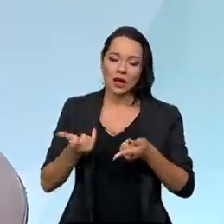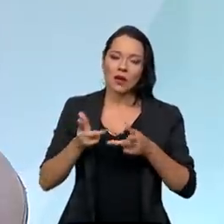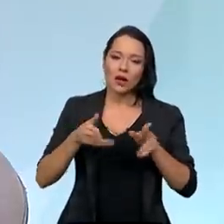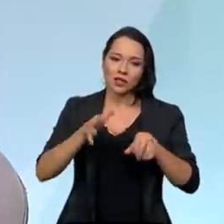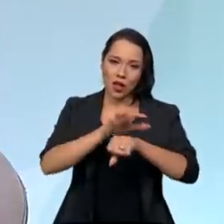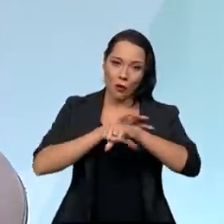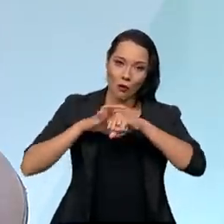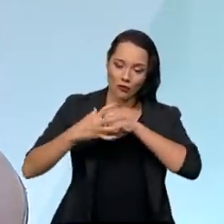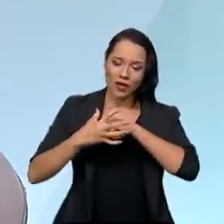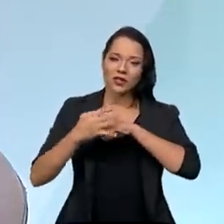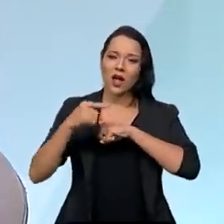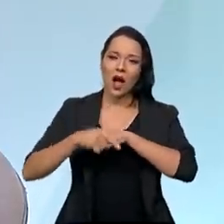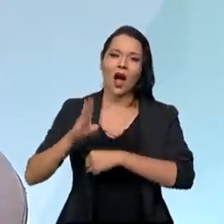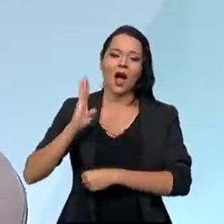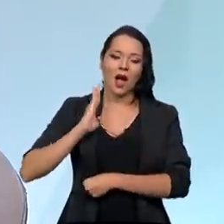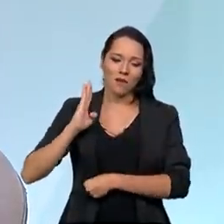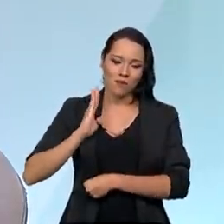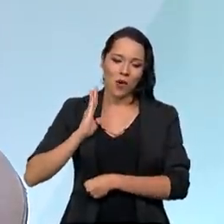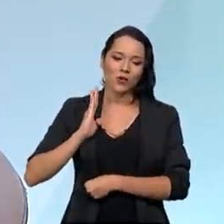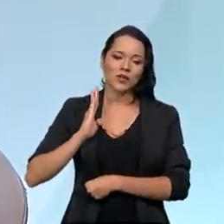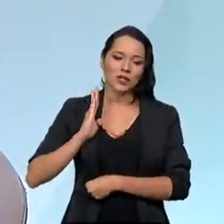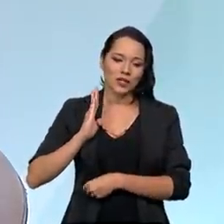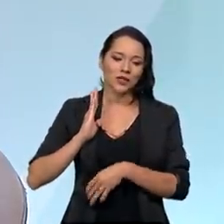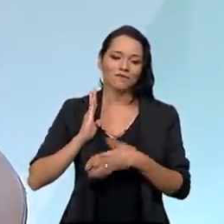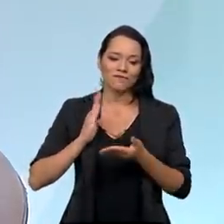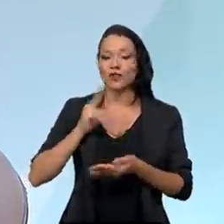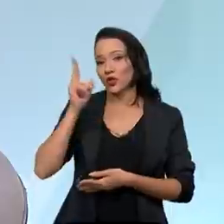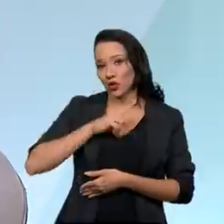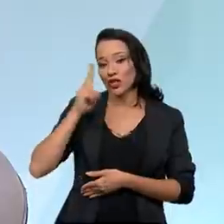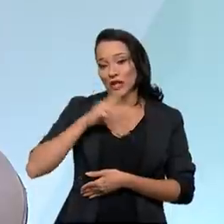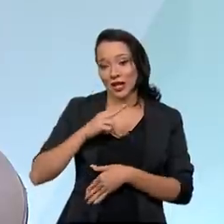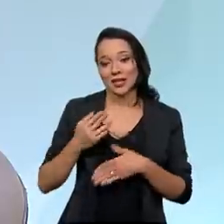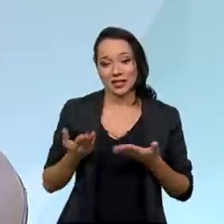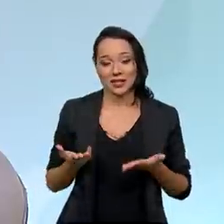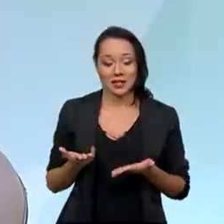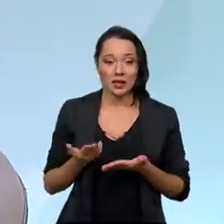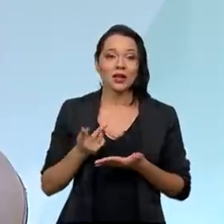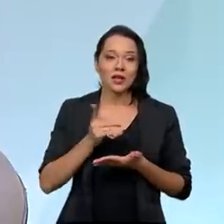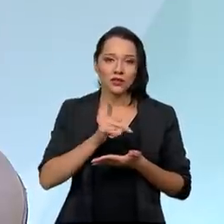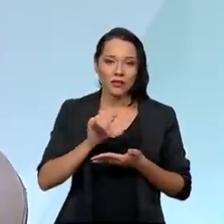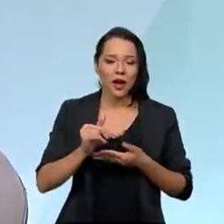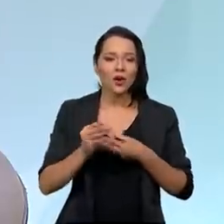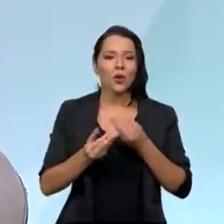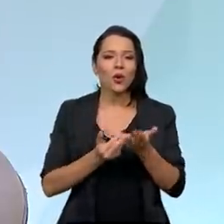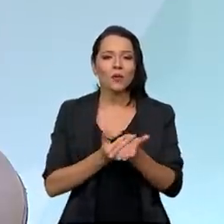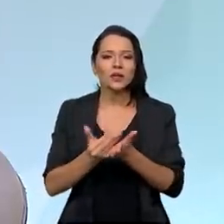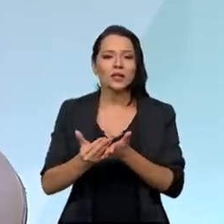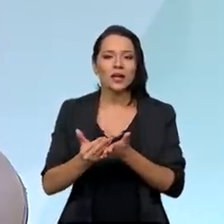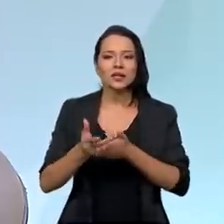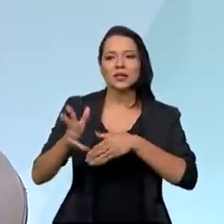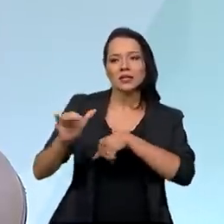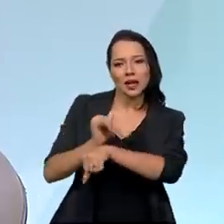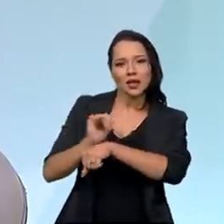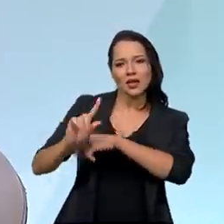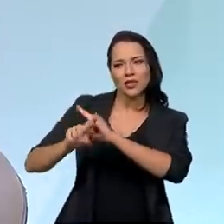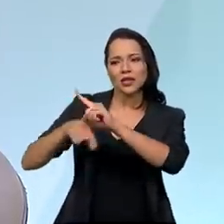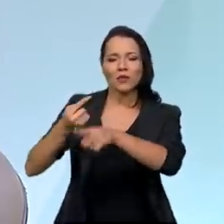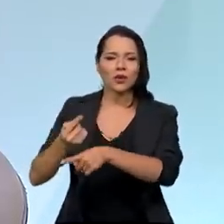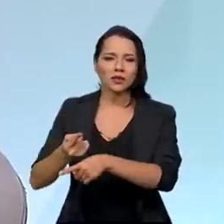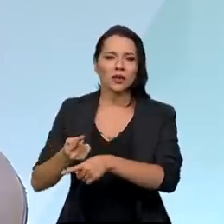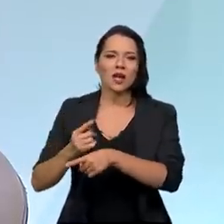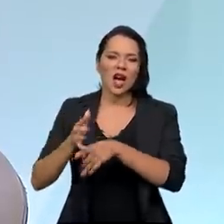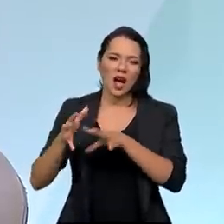Covid são bolsas de fato emergenciais e passarão a ser estratégicas sempre.